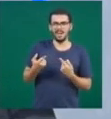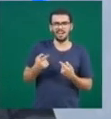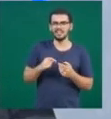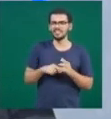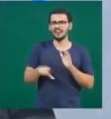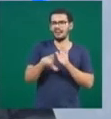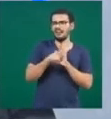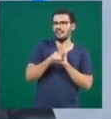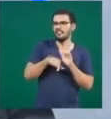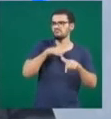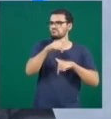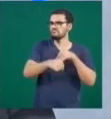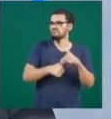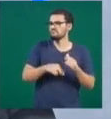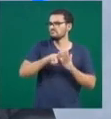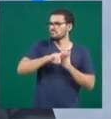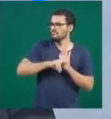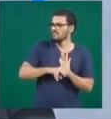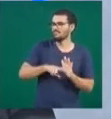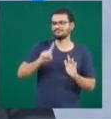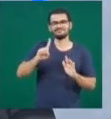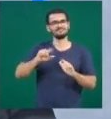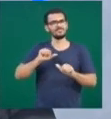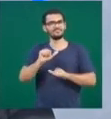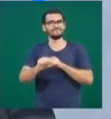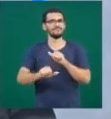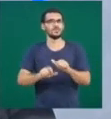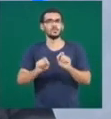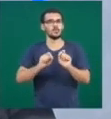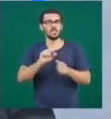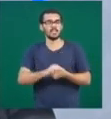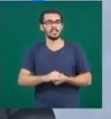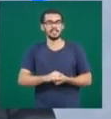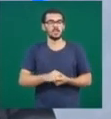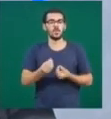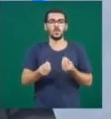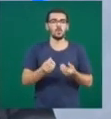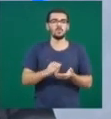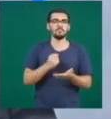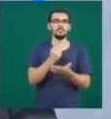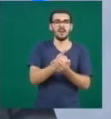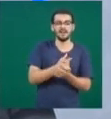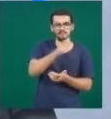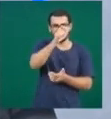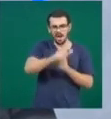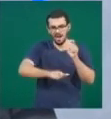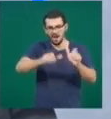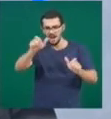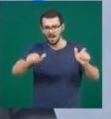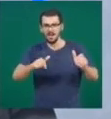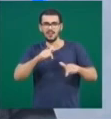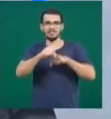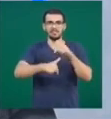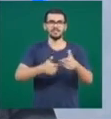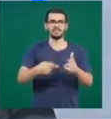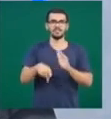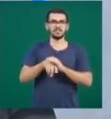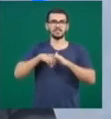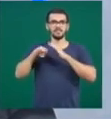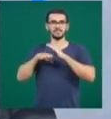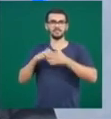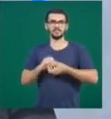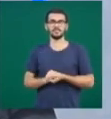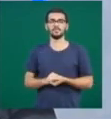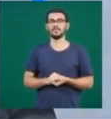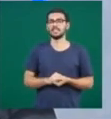não modificou o custo que o empregado, a contratação que o empregado tem para o patrão. Isso é uma questão de